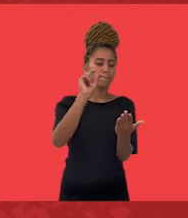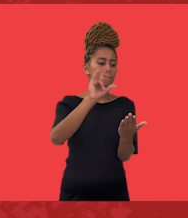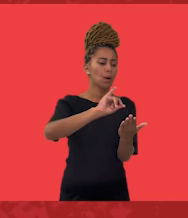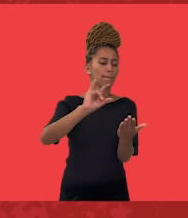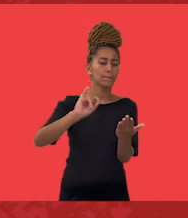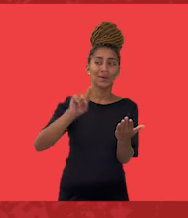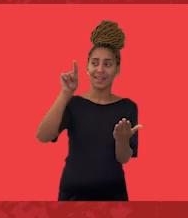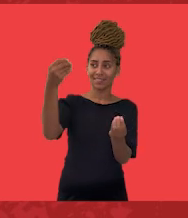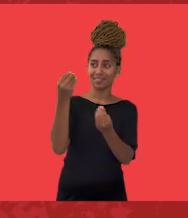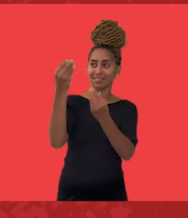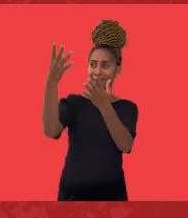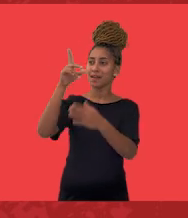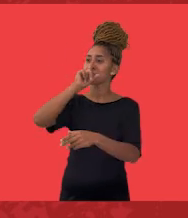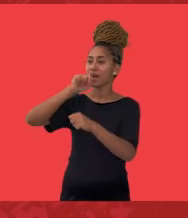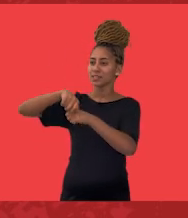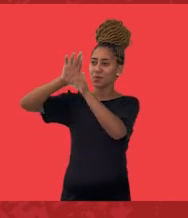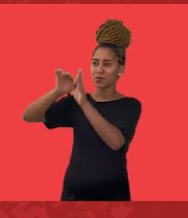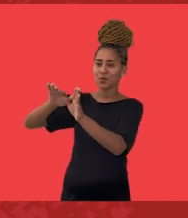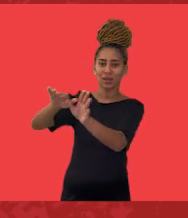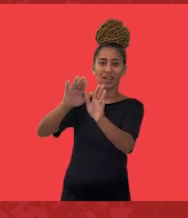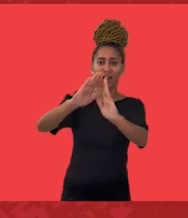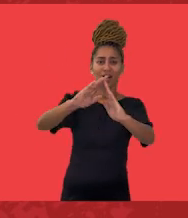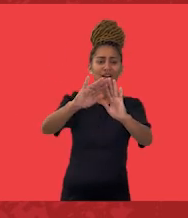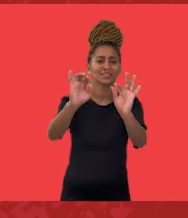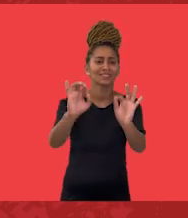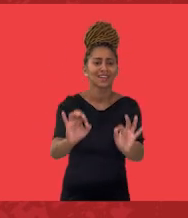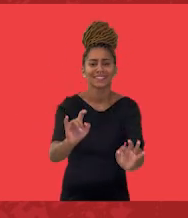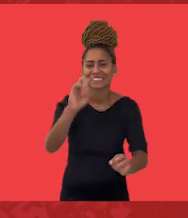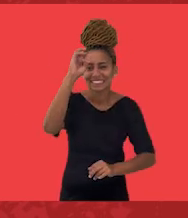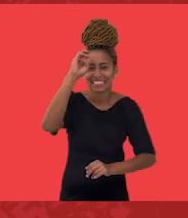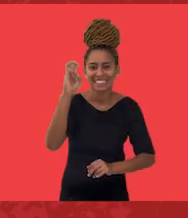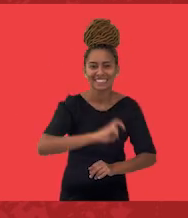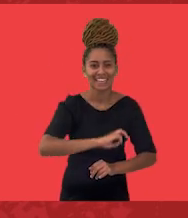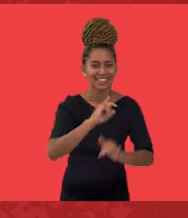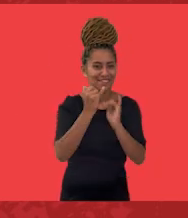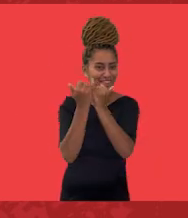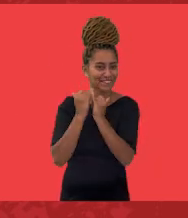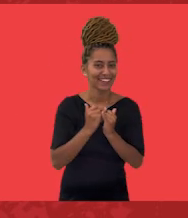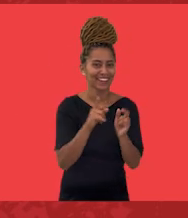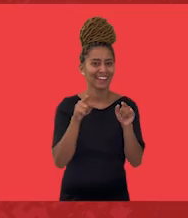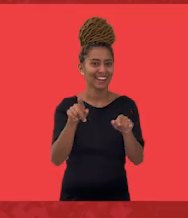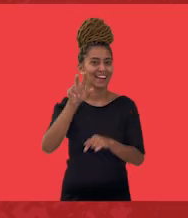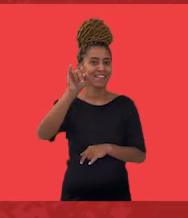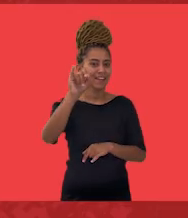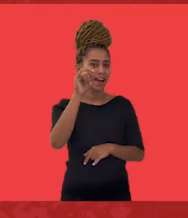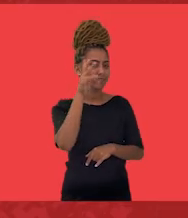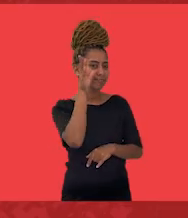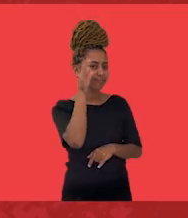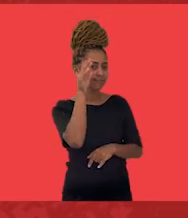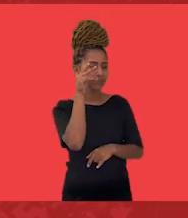sem coração e estelionatário. Enganou doces senhoras